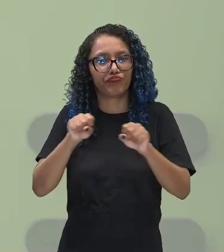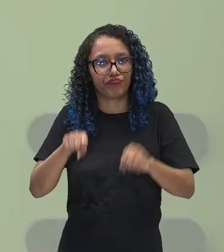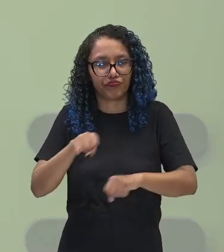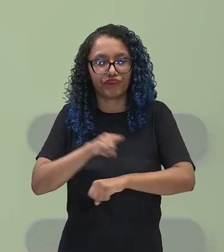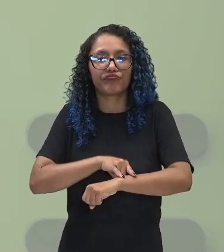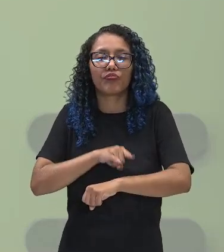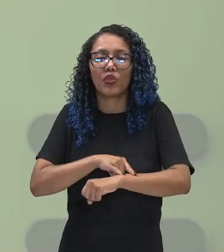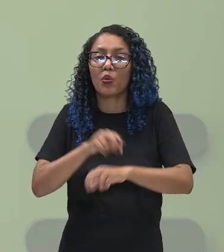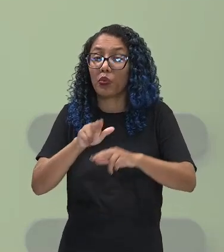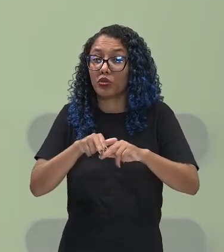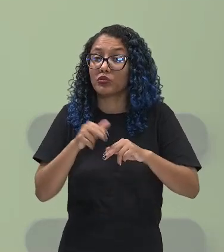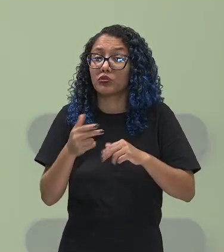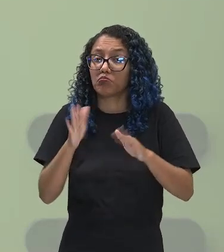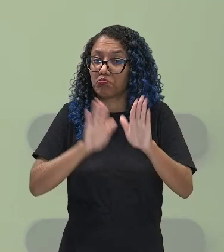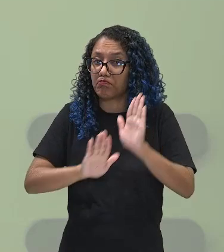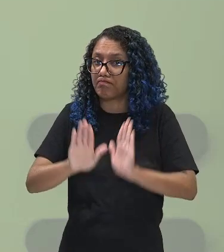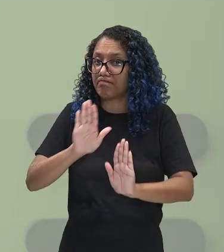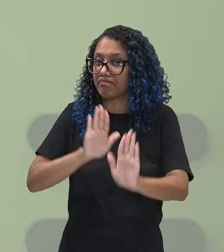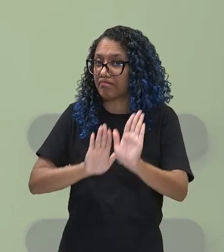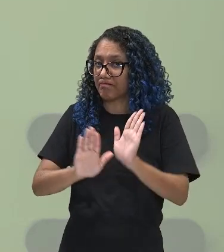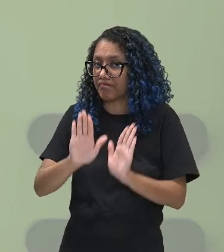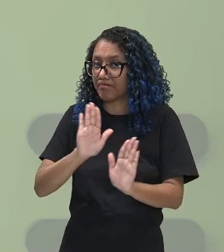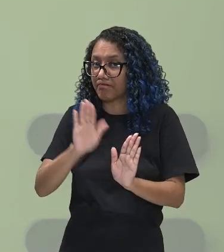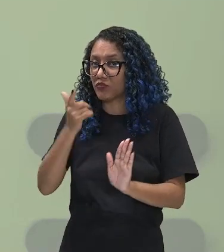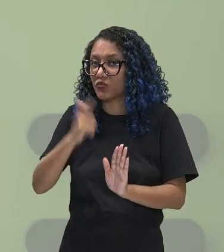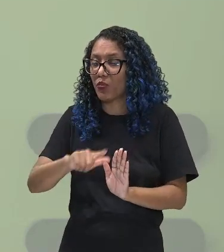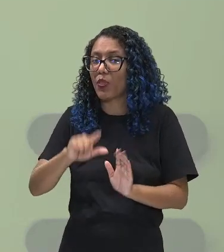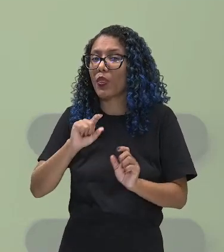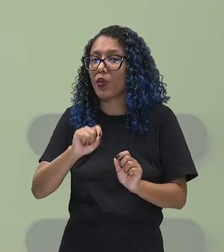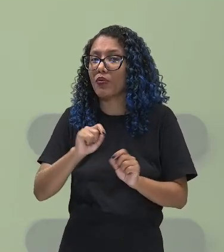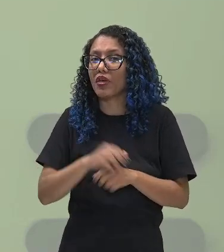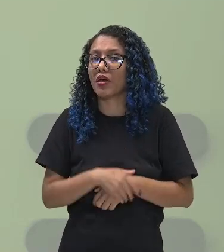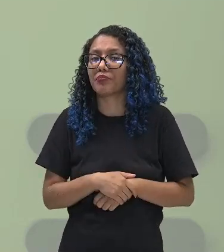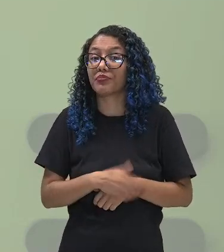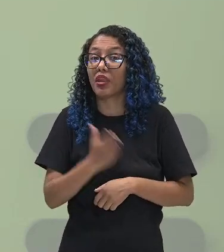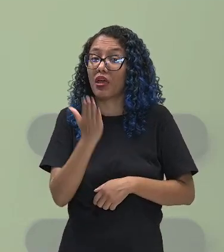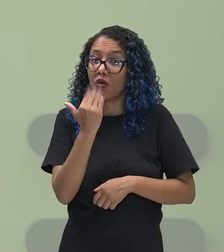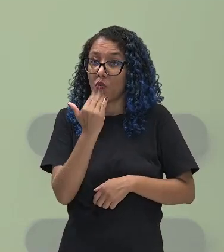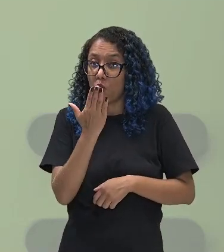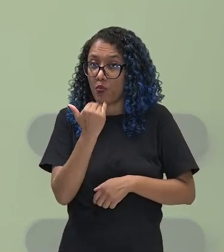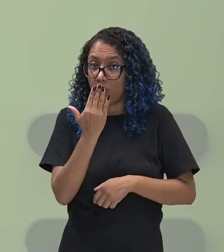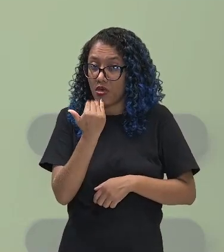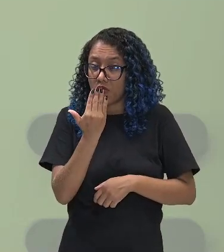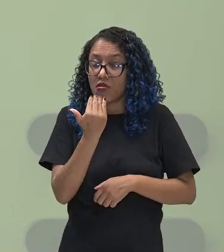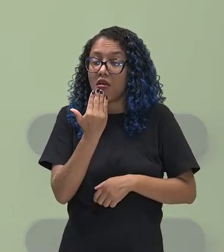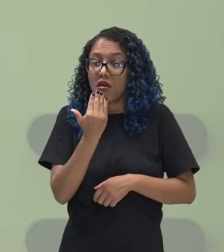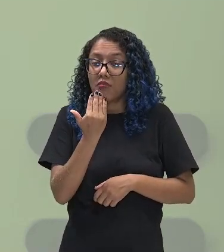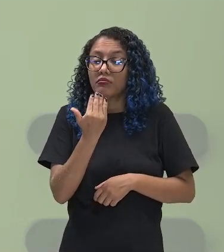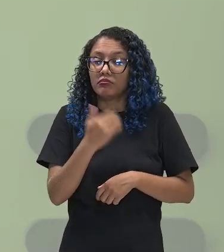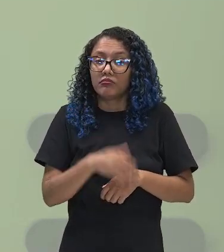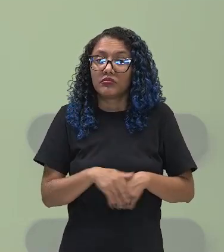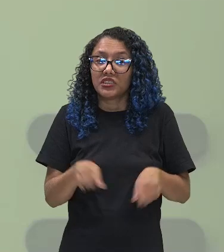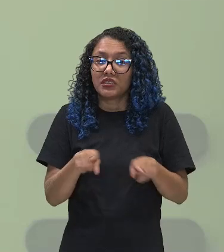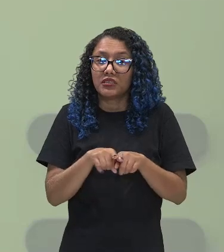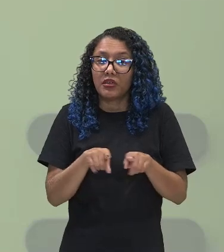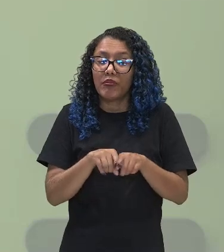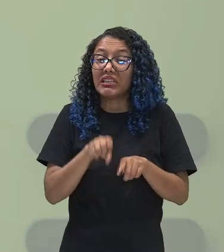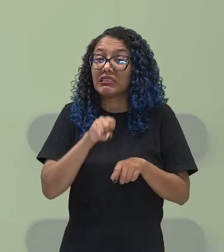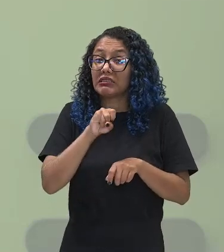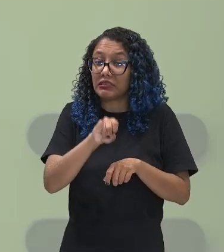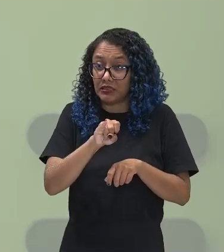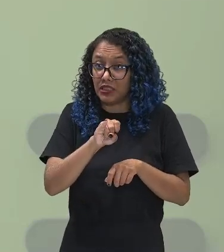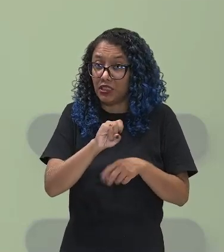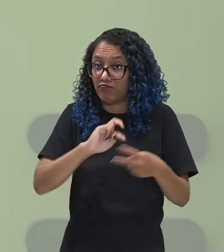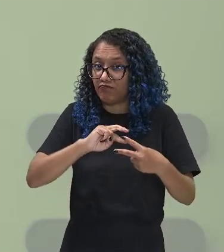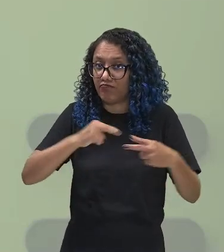aí com a questão, mais uma vez, do hábito alimentar, e se você tem uma predisposição, já